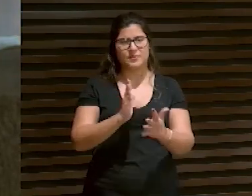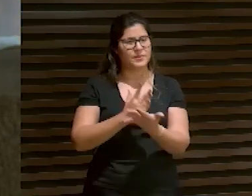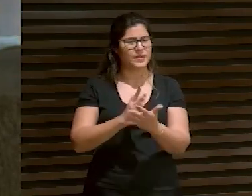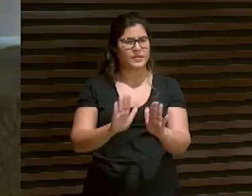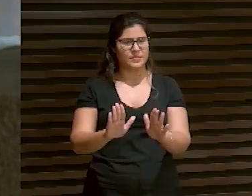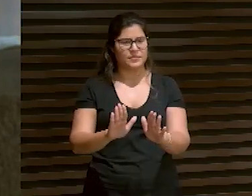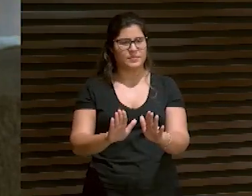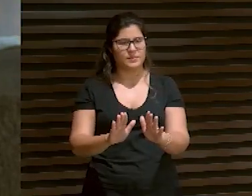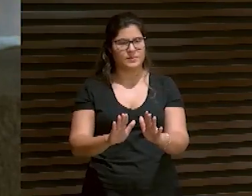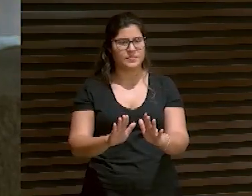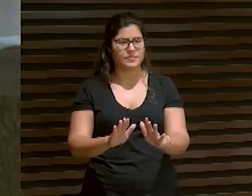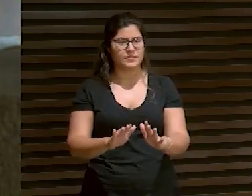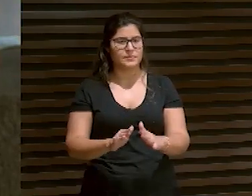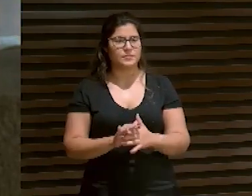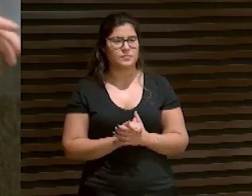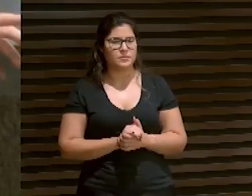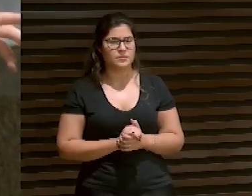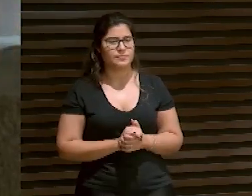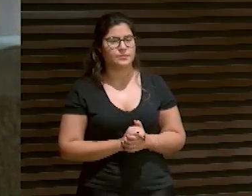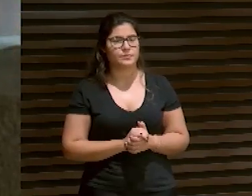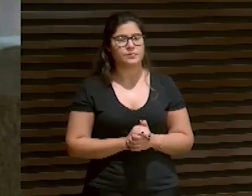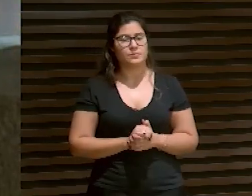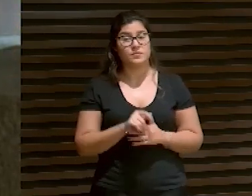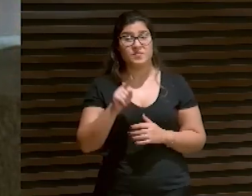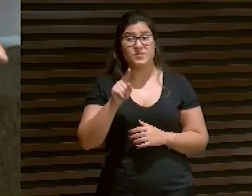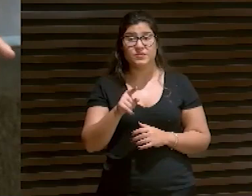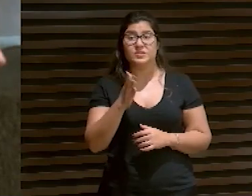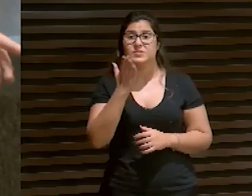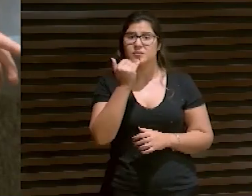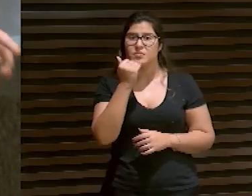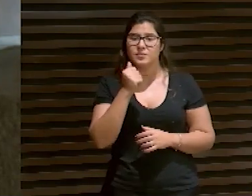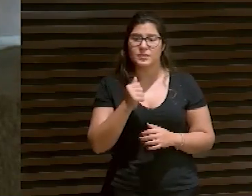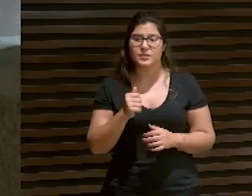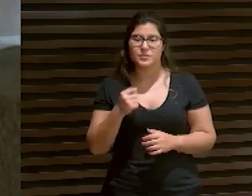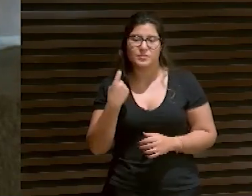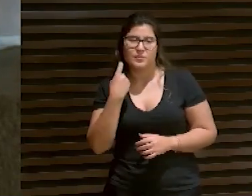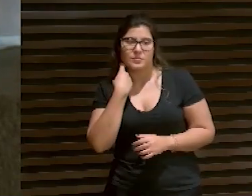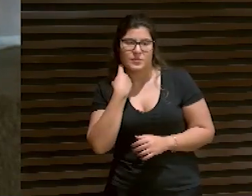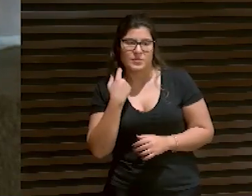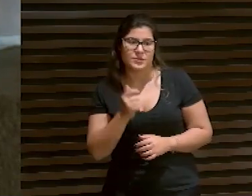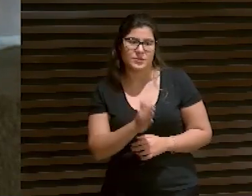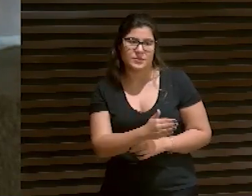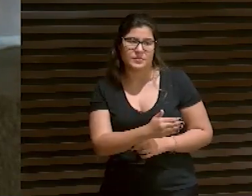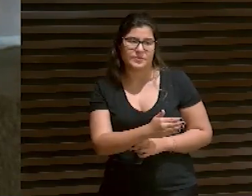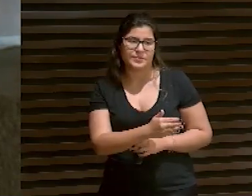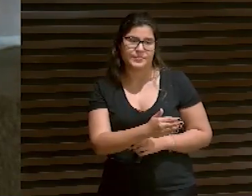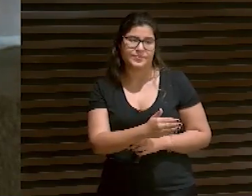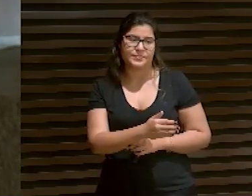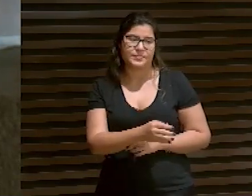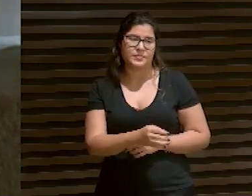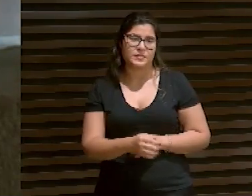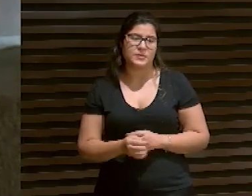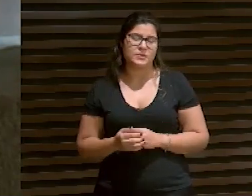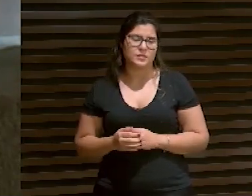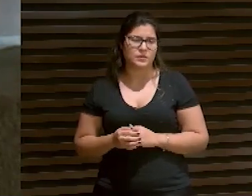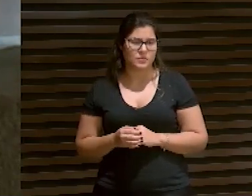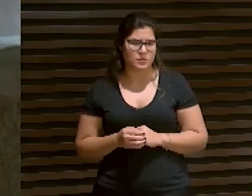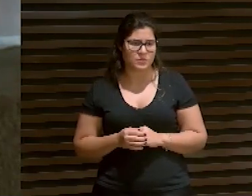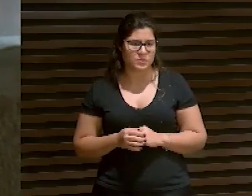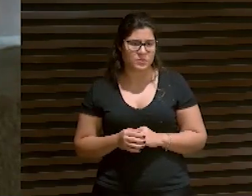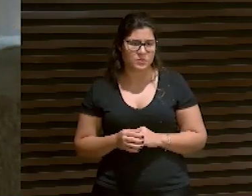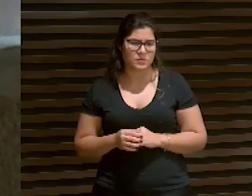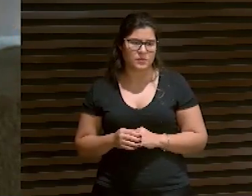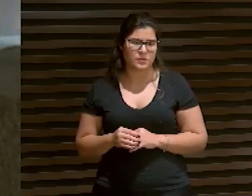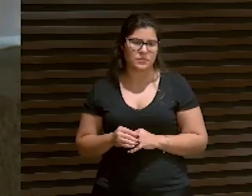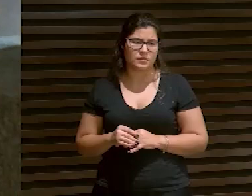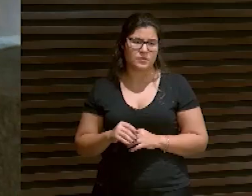uma tempestade. Você foi engolido por um peixe. No peixe eu tratei com você. No capítulo 3 eu te usei para que aquela cidade fosse